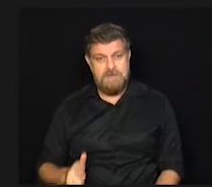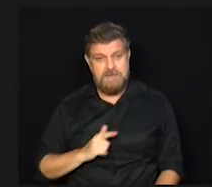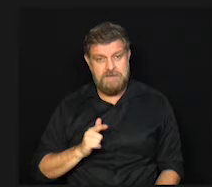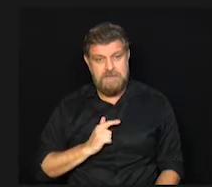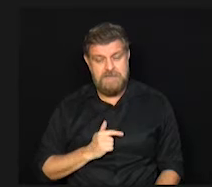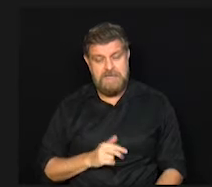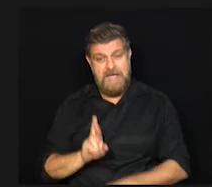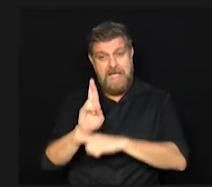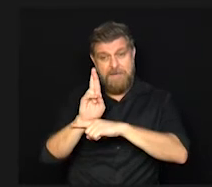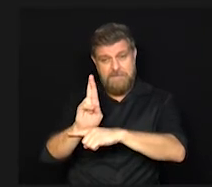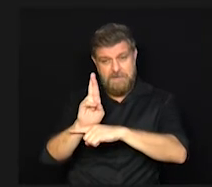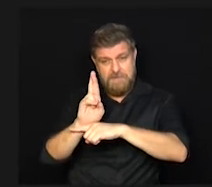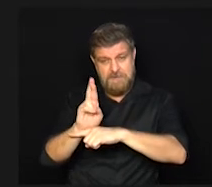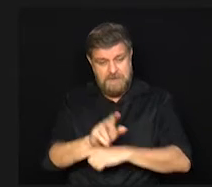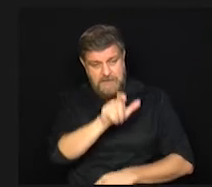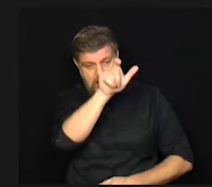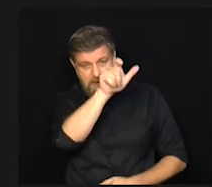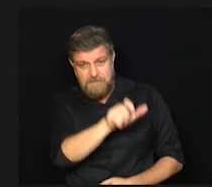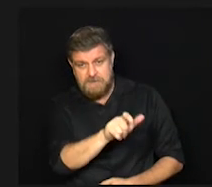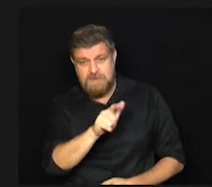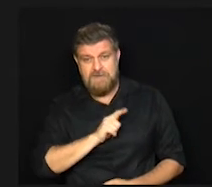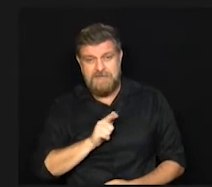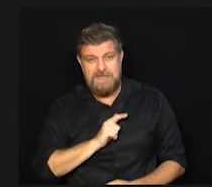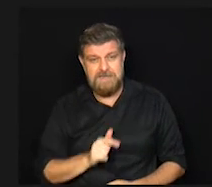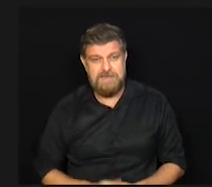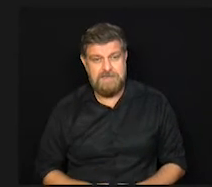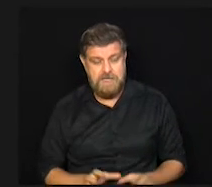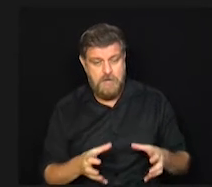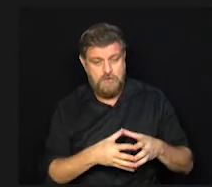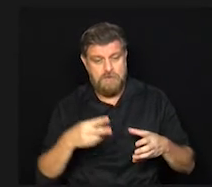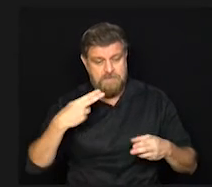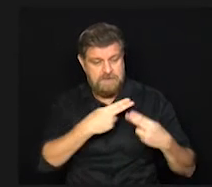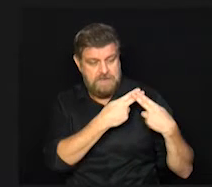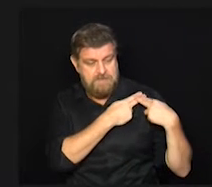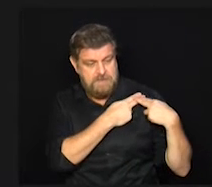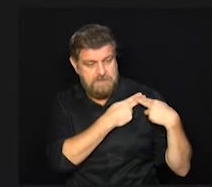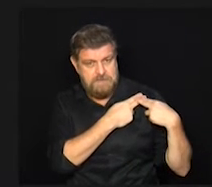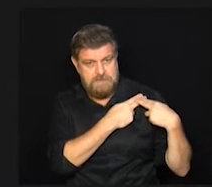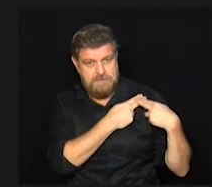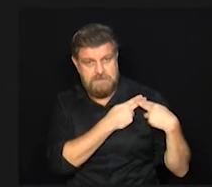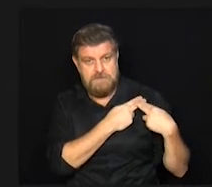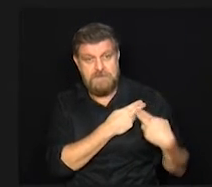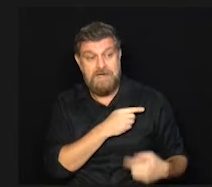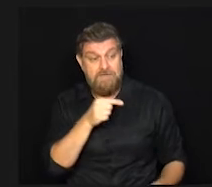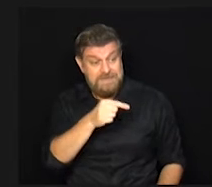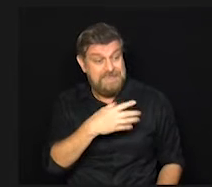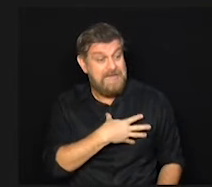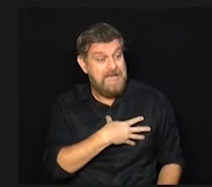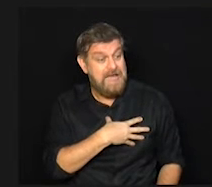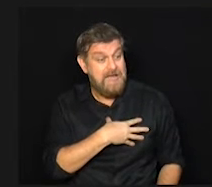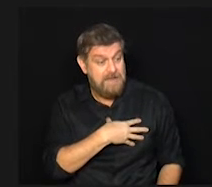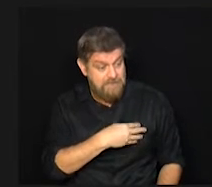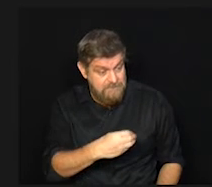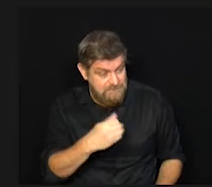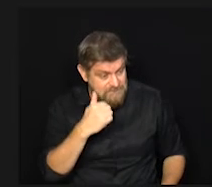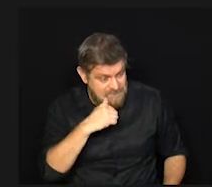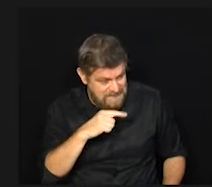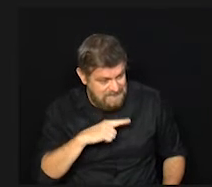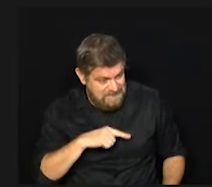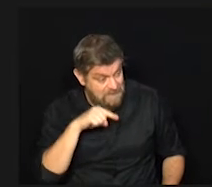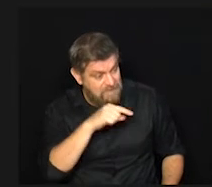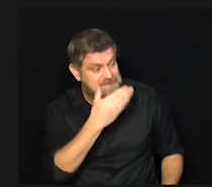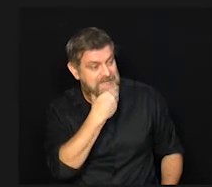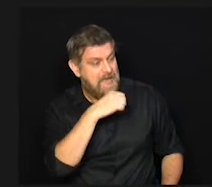da comissão da pessoa com deficiência e mobilidade reduzida de Campinas, um pai, alguém que vivencia o que